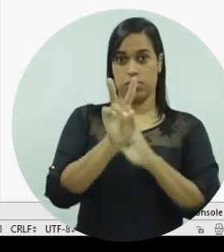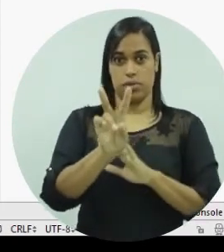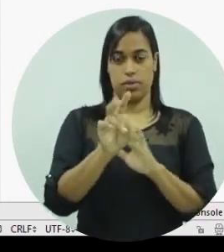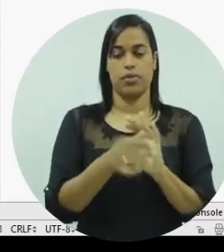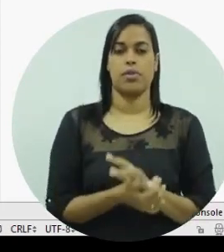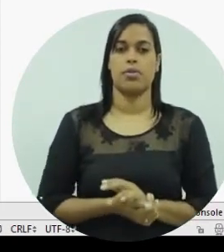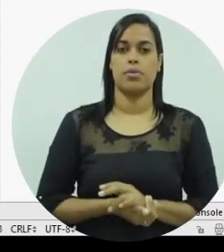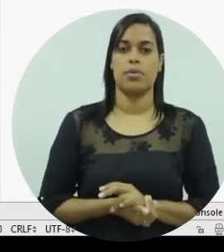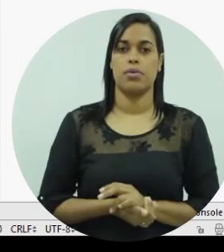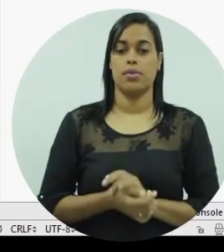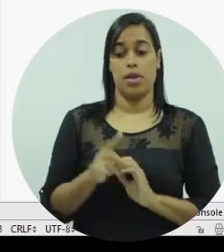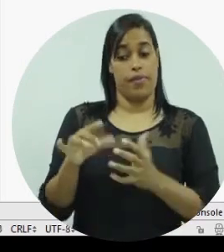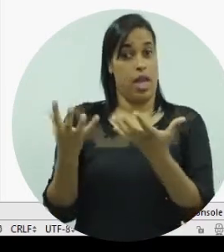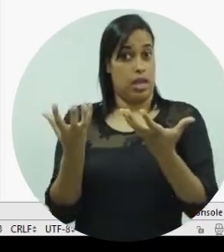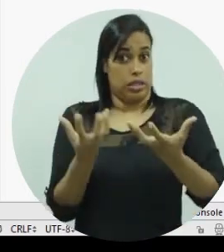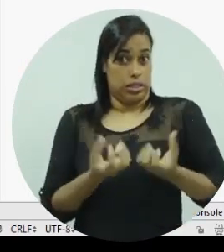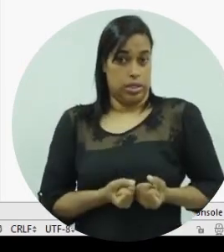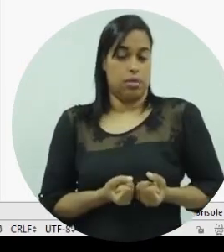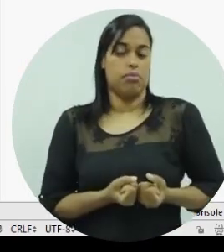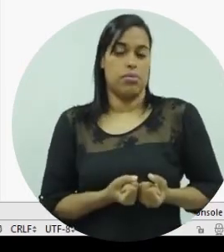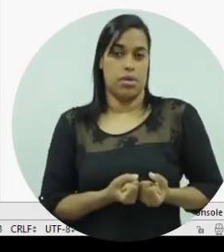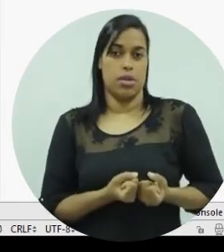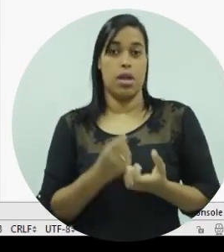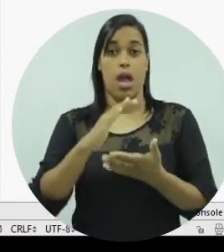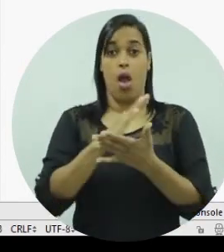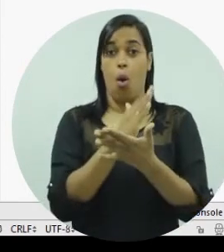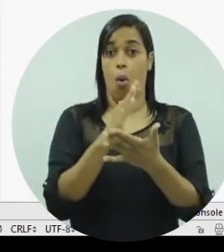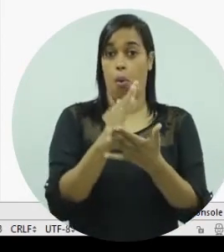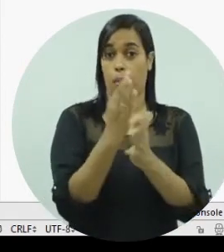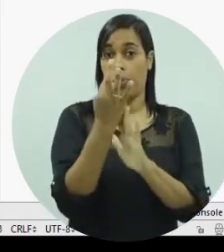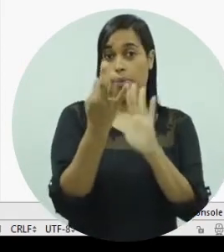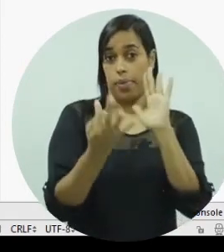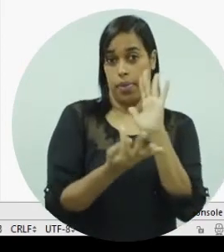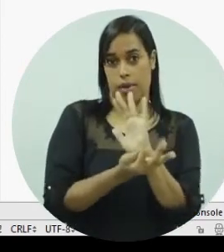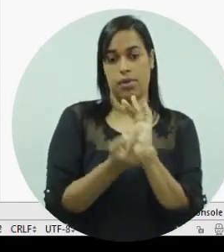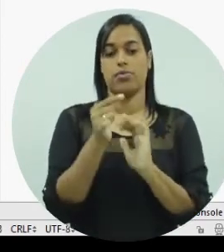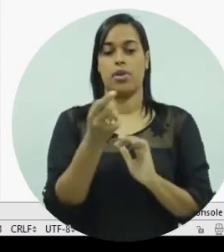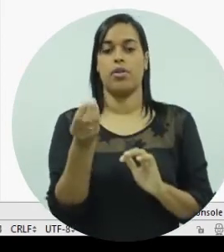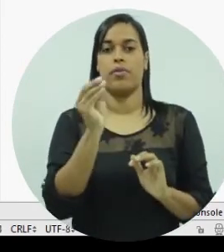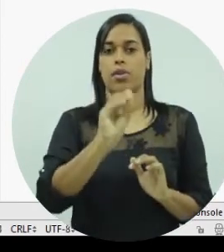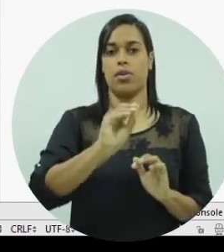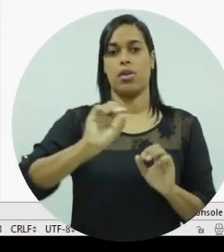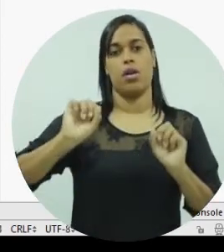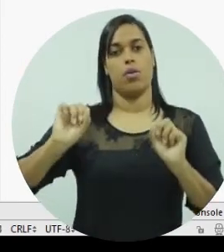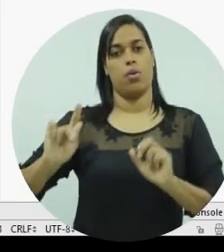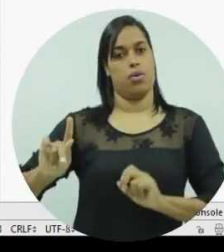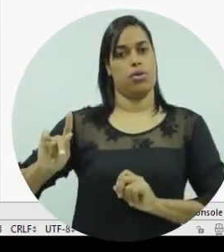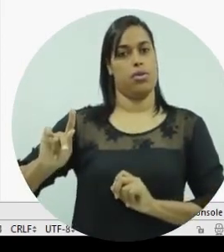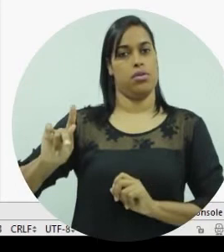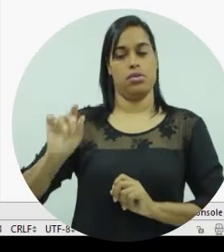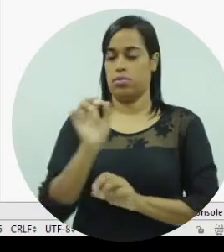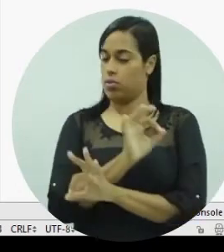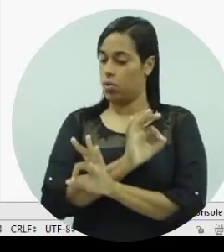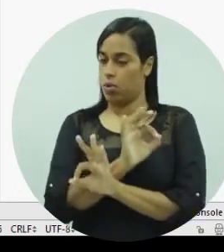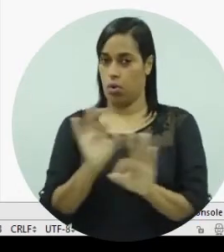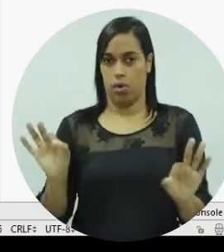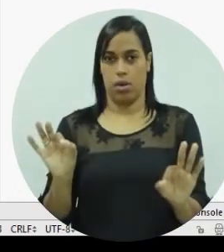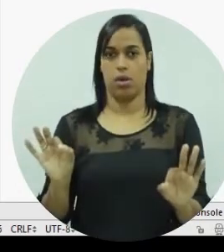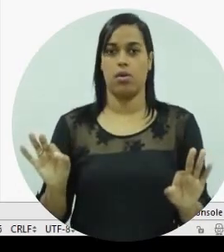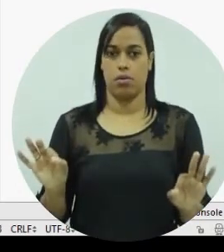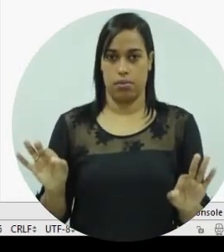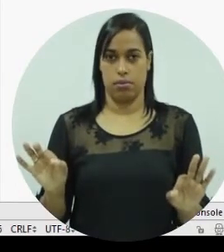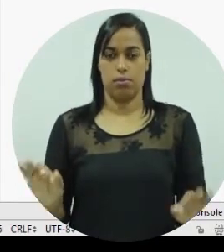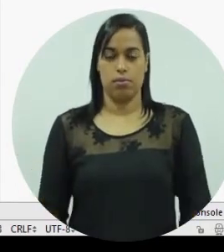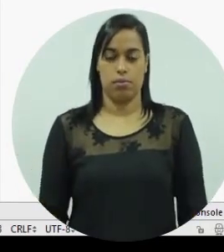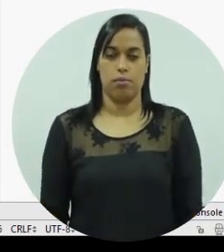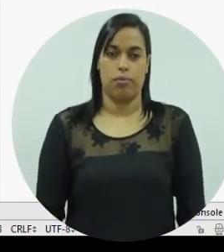vai receber como parâmetro algum texto. Então, vou colocar aqui OK. Pronto.